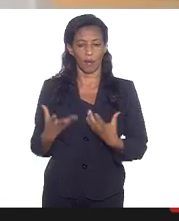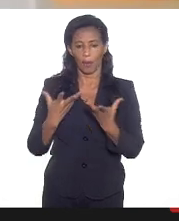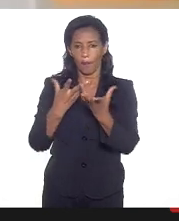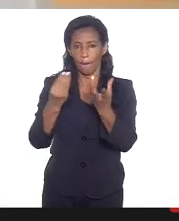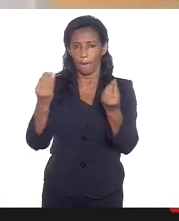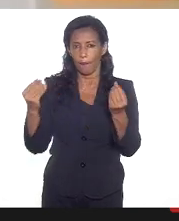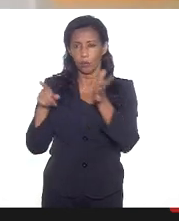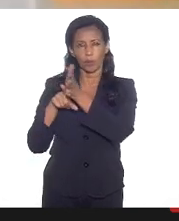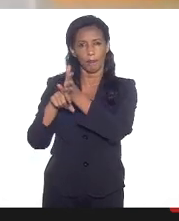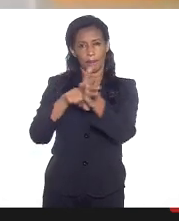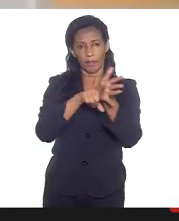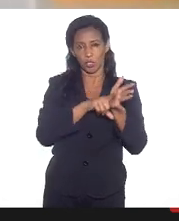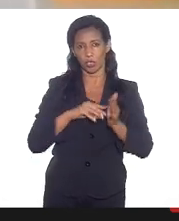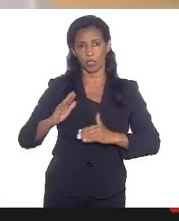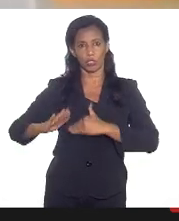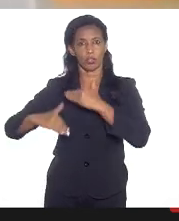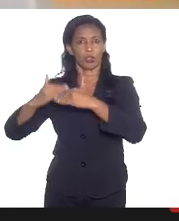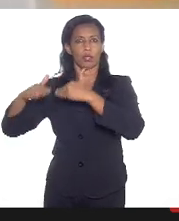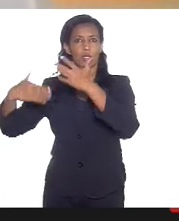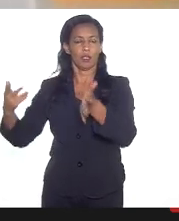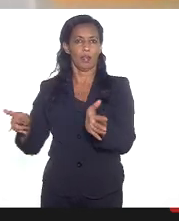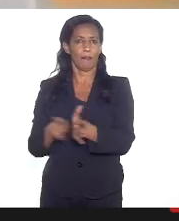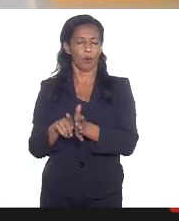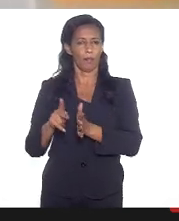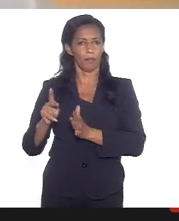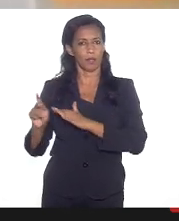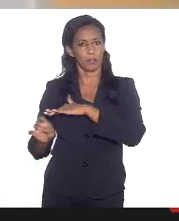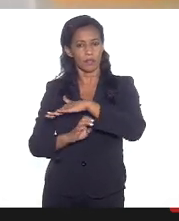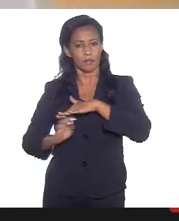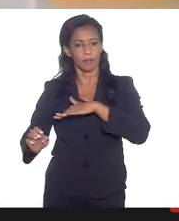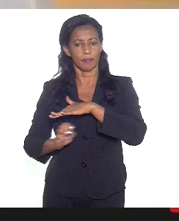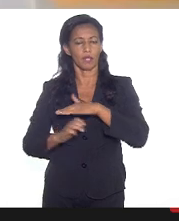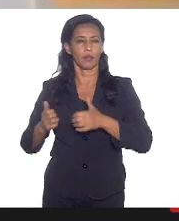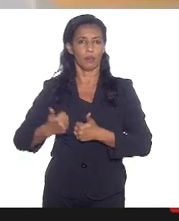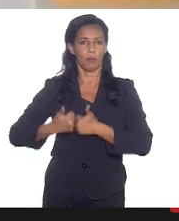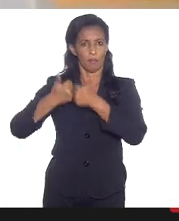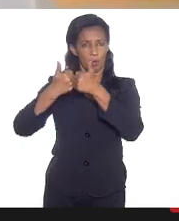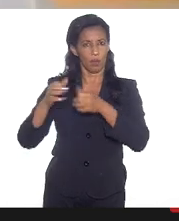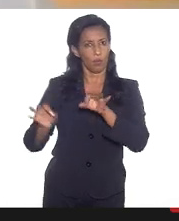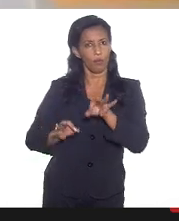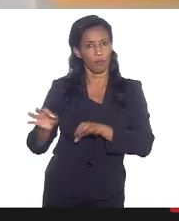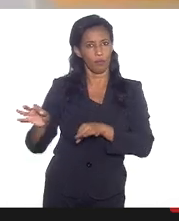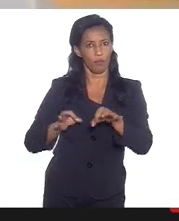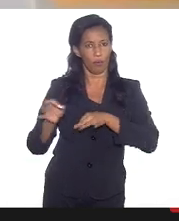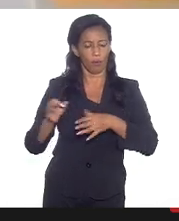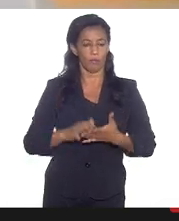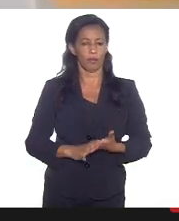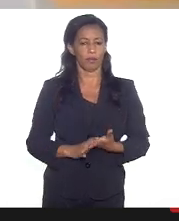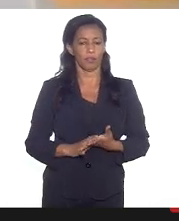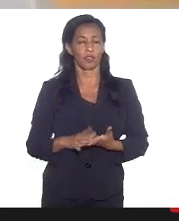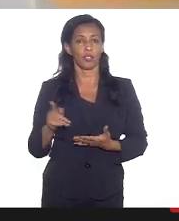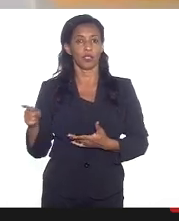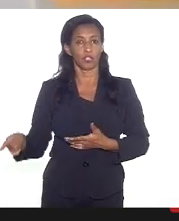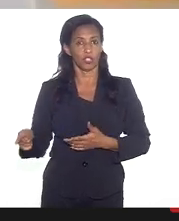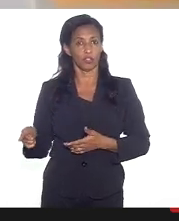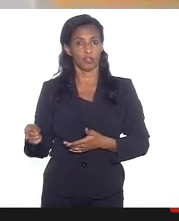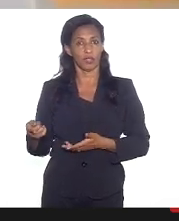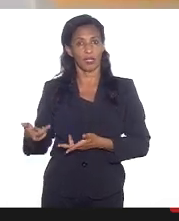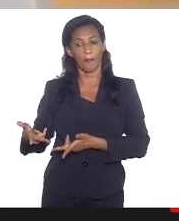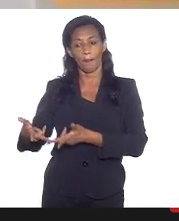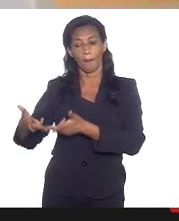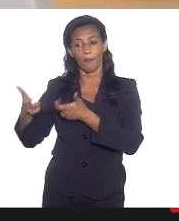muita pesquisa e desenvolvimento das próprias empresas sobre a melhor maneira de você produzir o